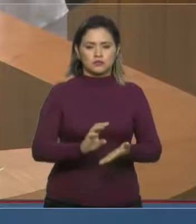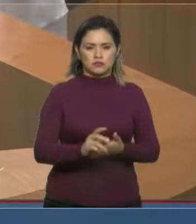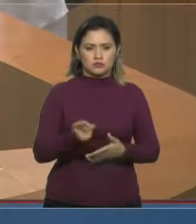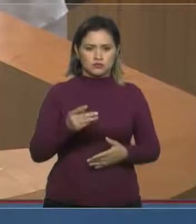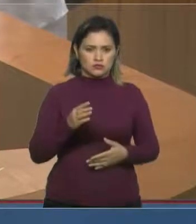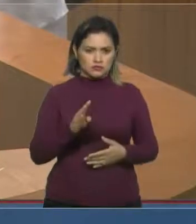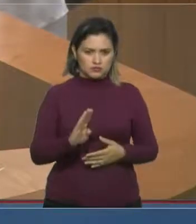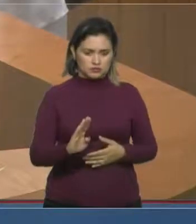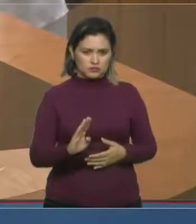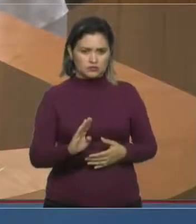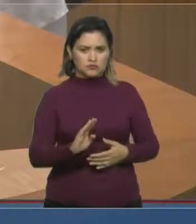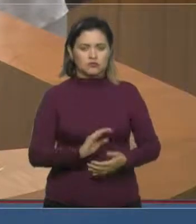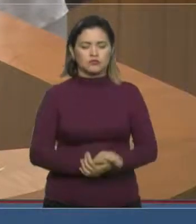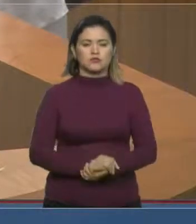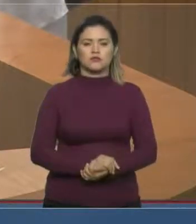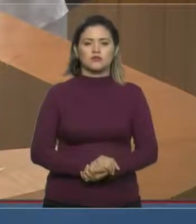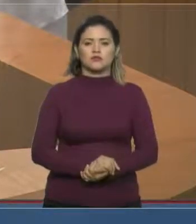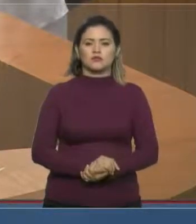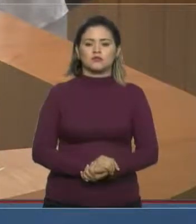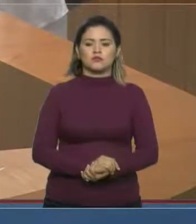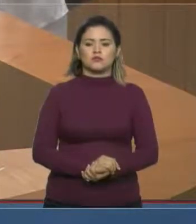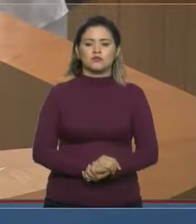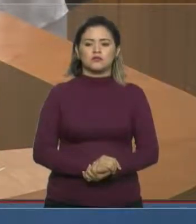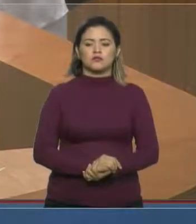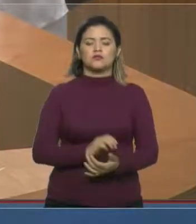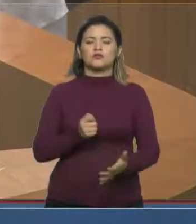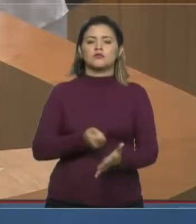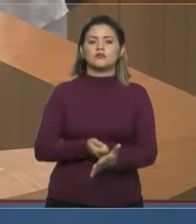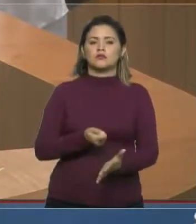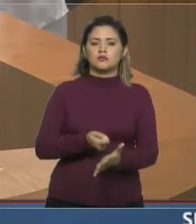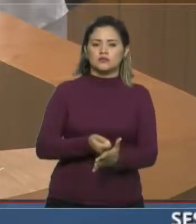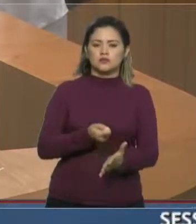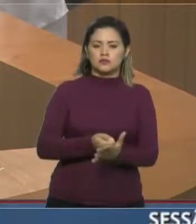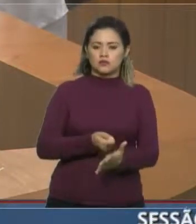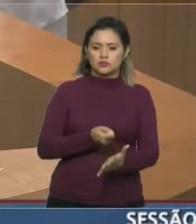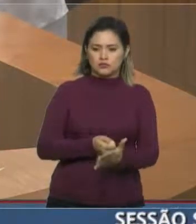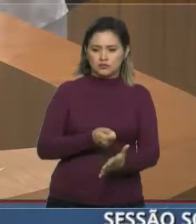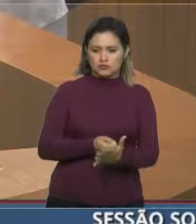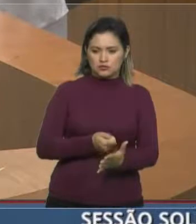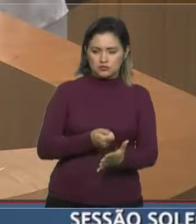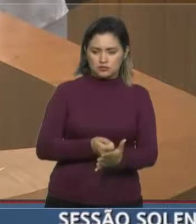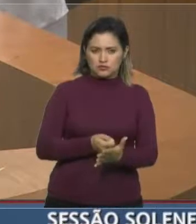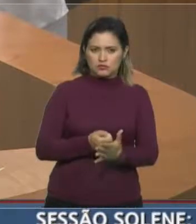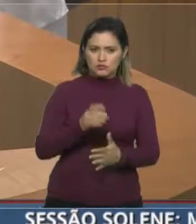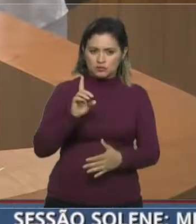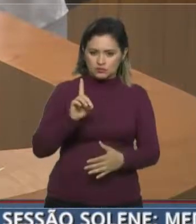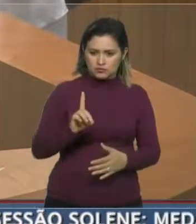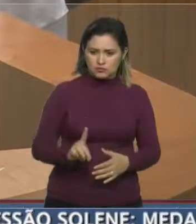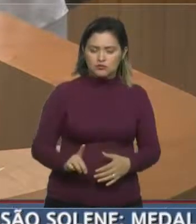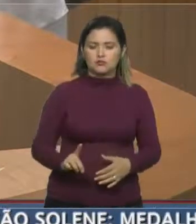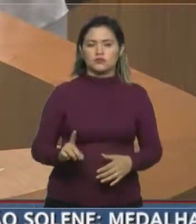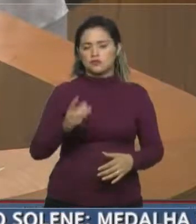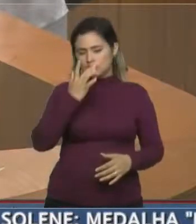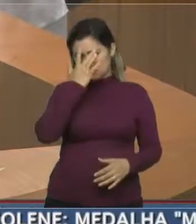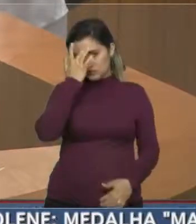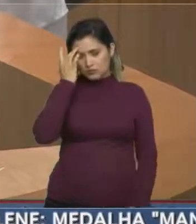condizente com a nossa obrigação e o direito dos cidadãos.